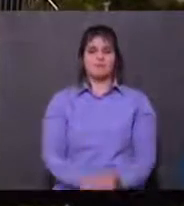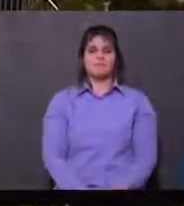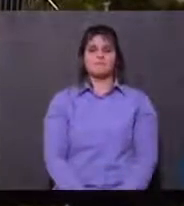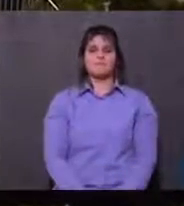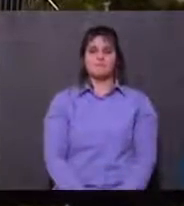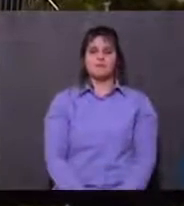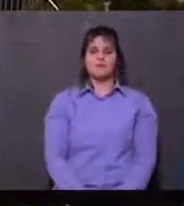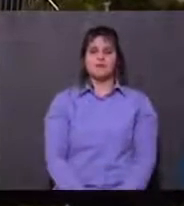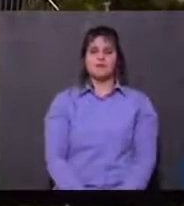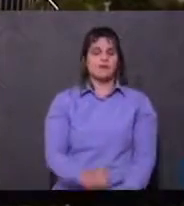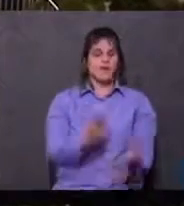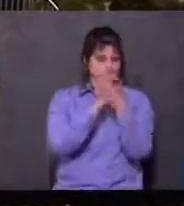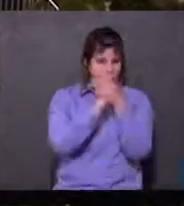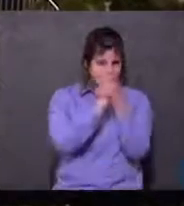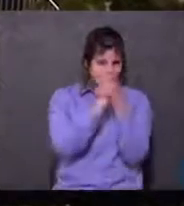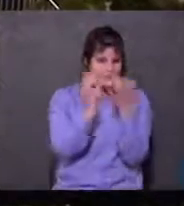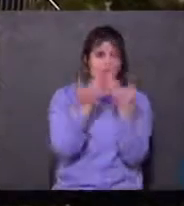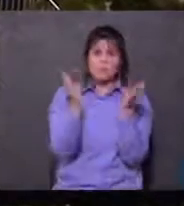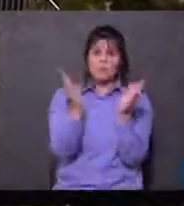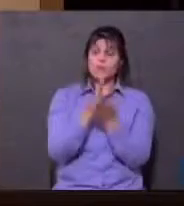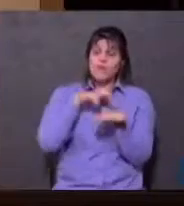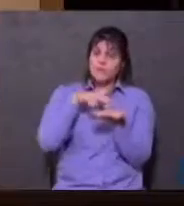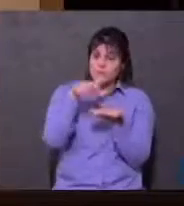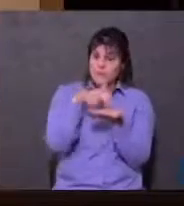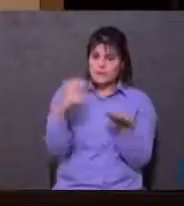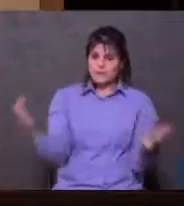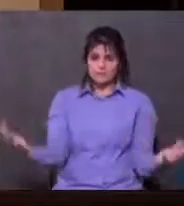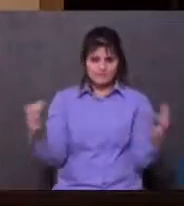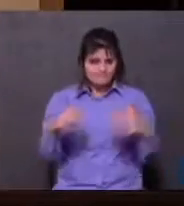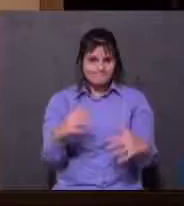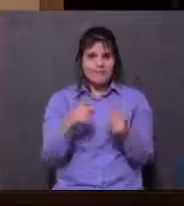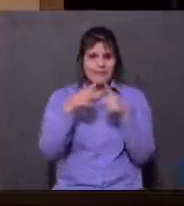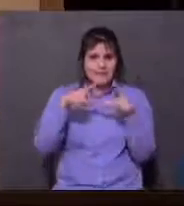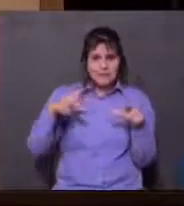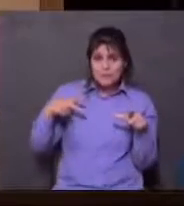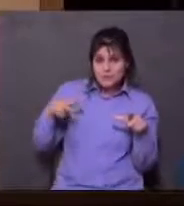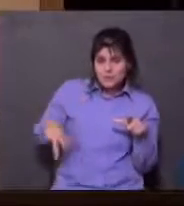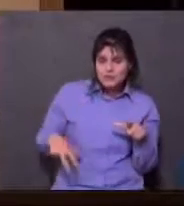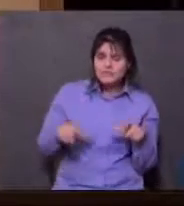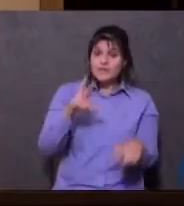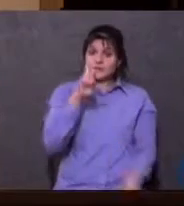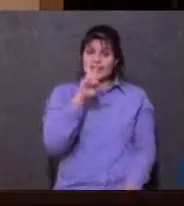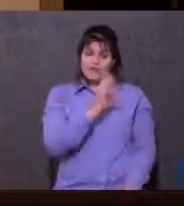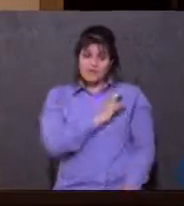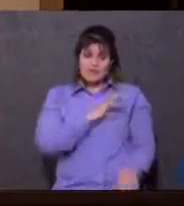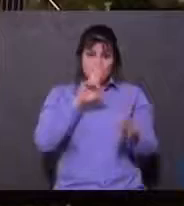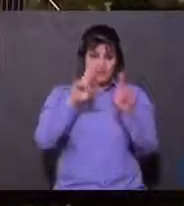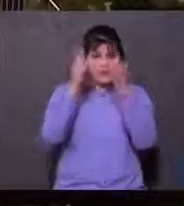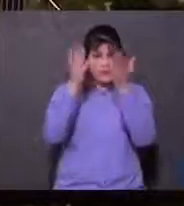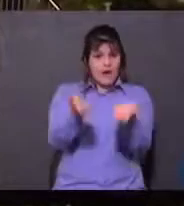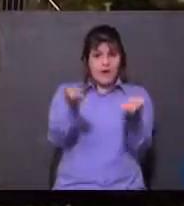Saúdo todos os peregrinos de língua portuguesa. O Senhor esteja convosco.